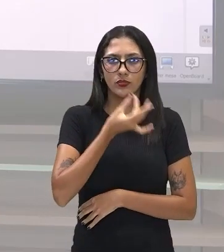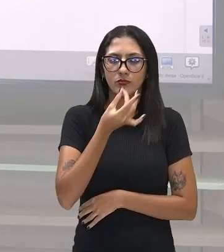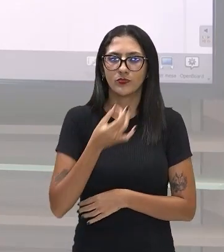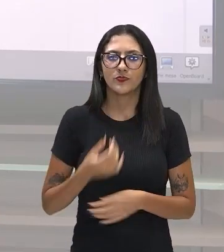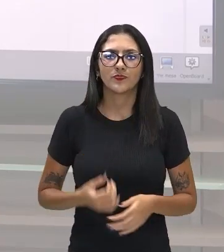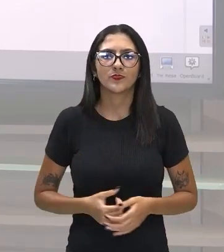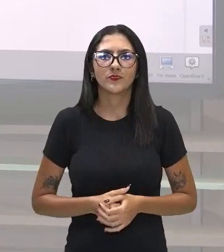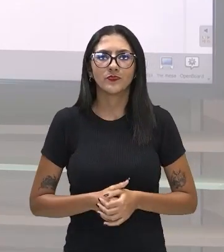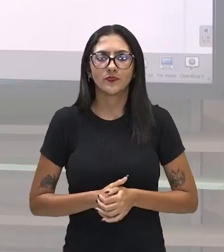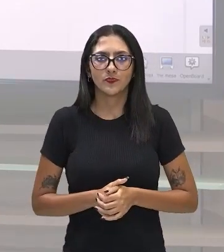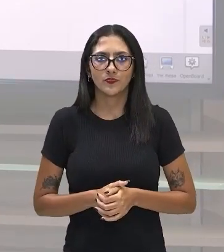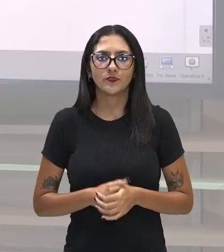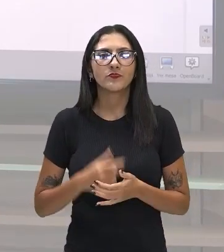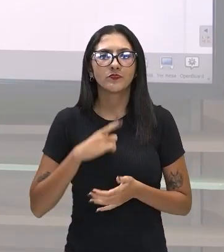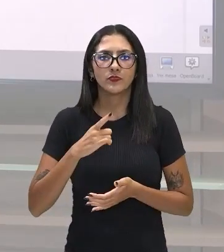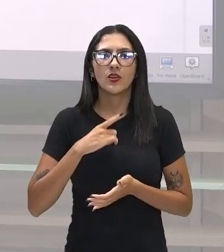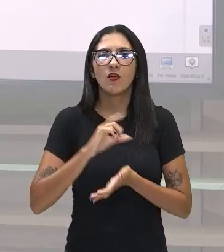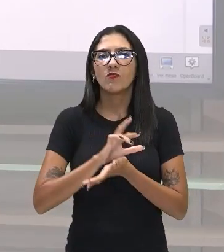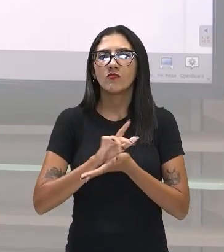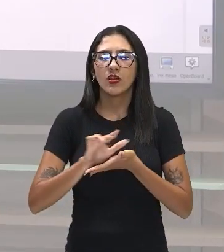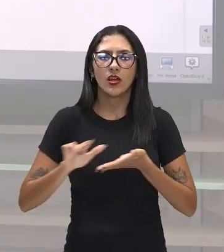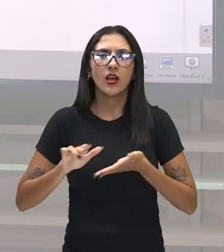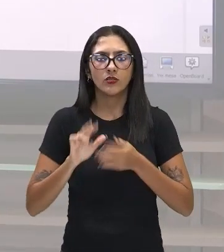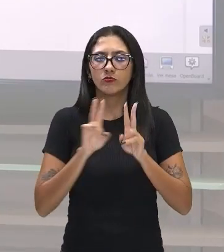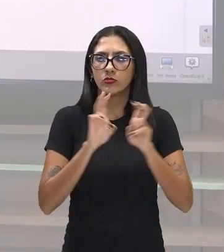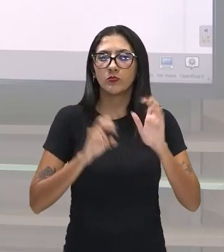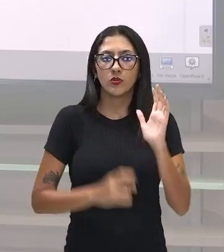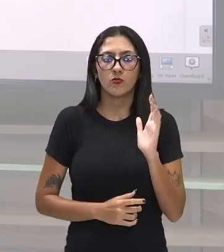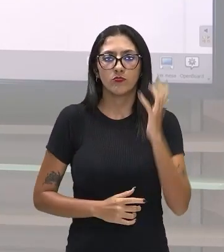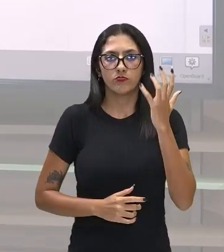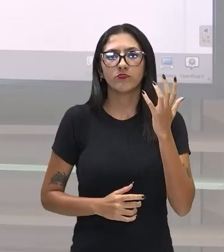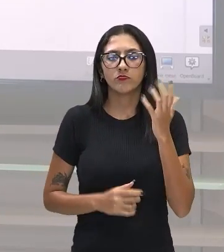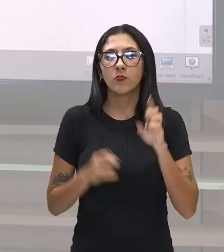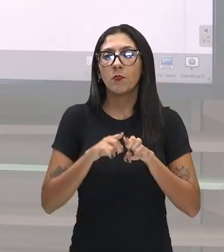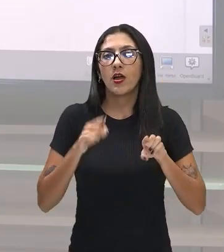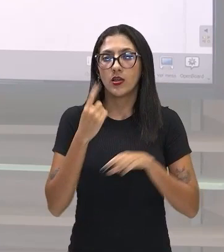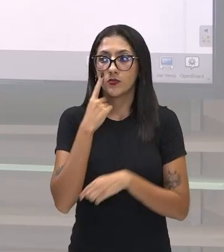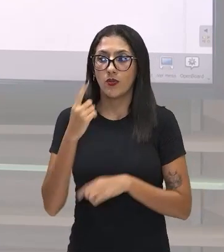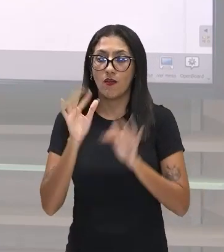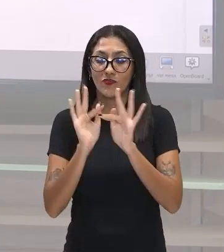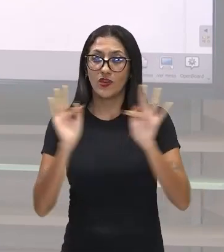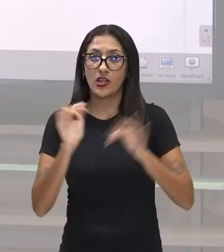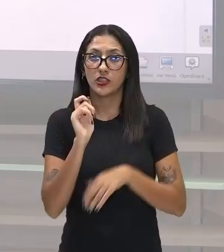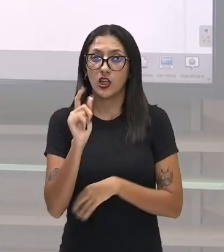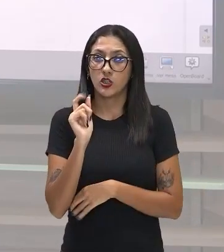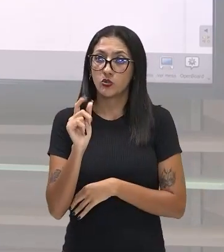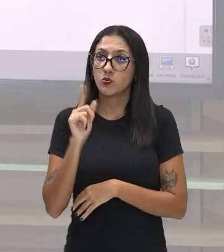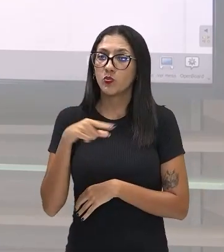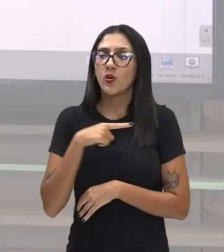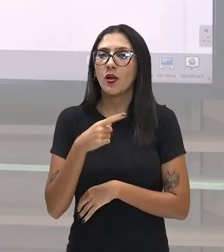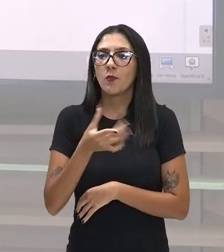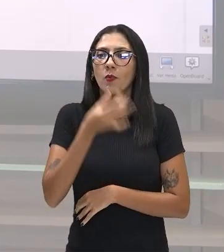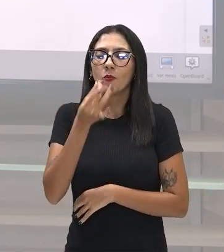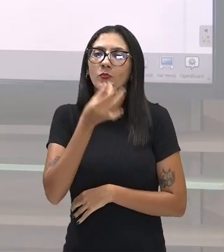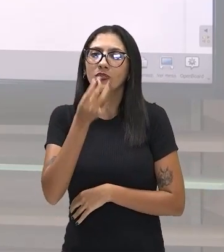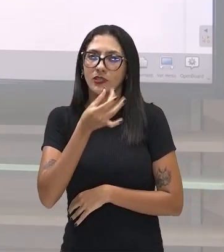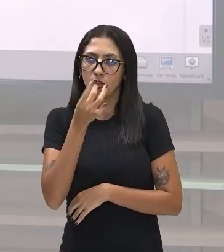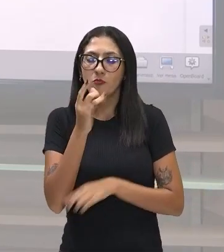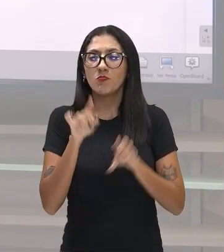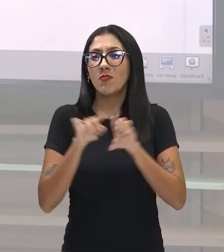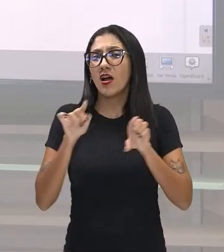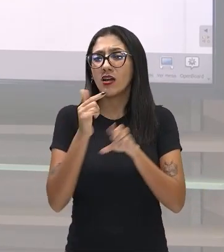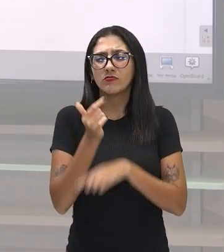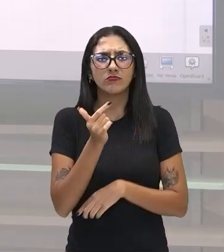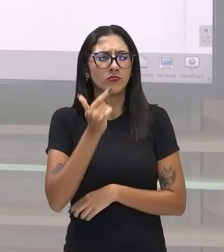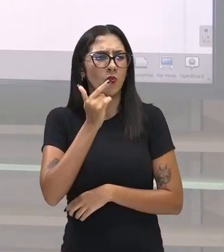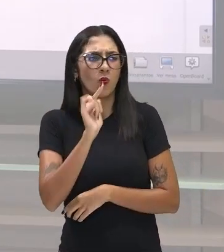texto, em várias partes, fatos. E aqui destacamos uma opinião, mas que olhando de outro ponto de vista, do ponto de